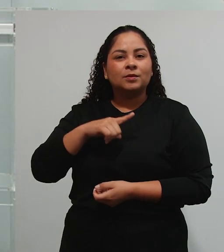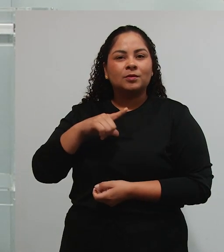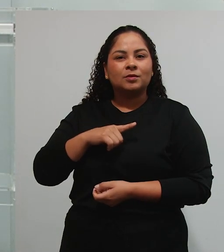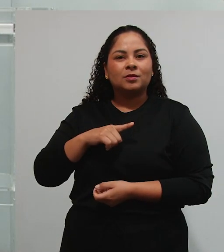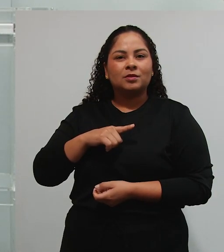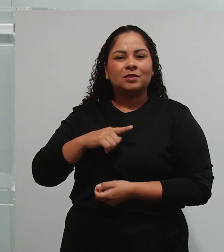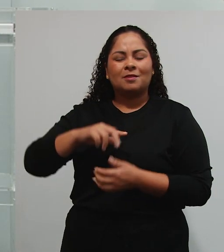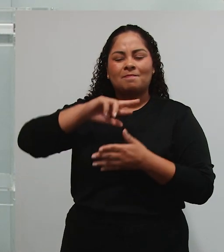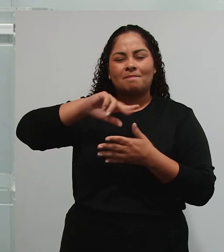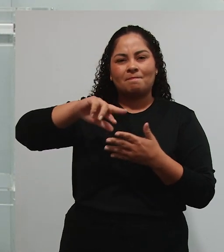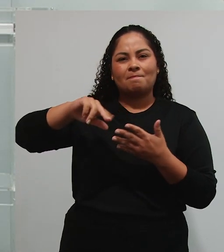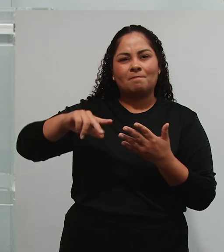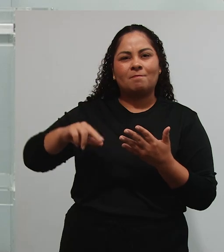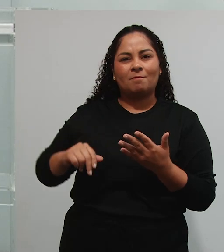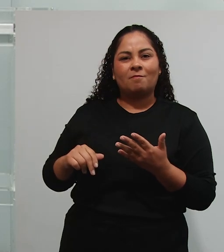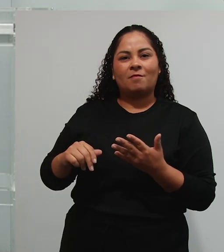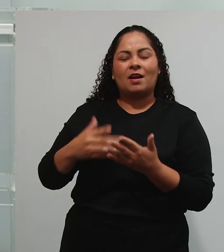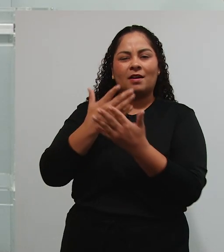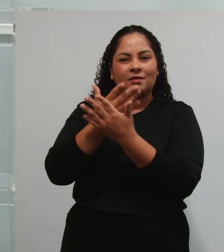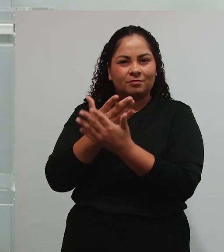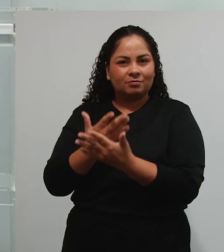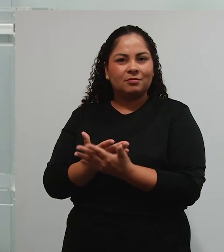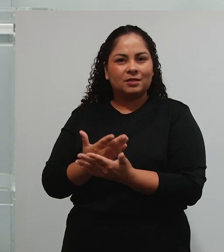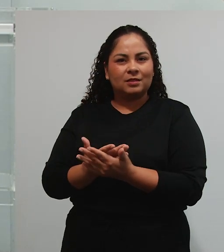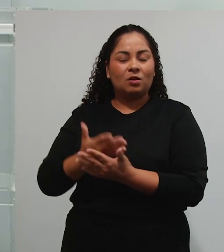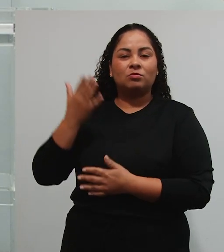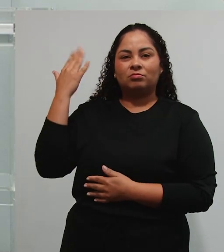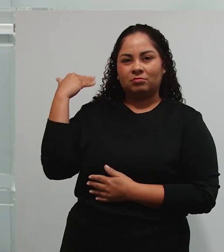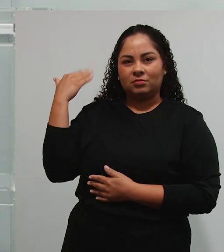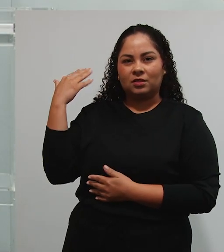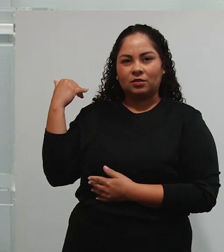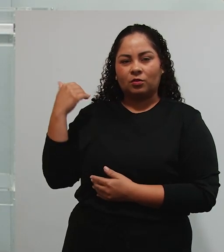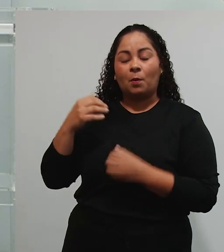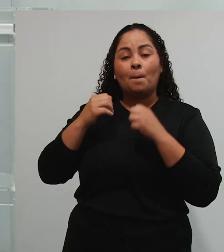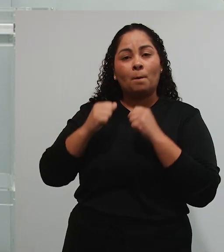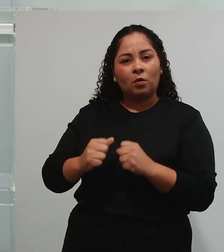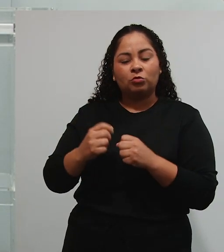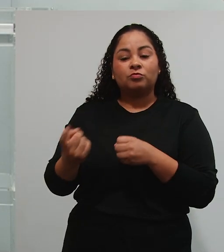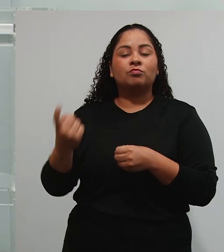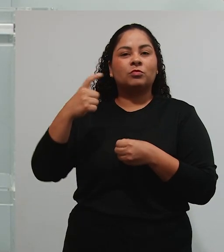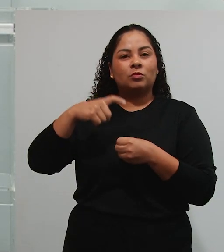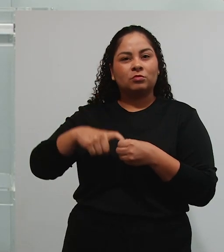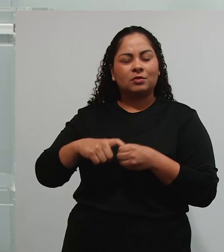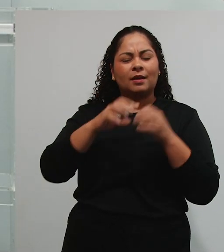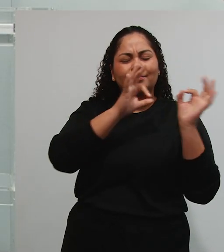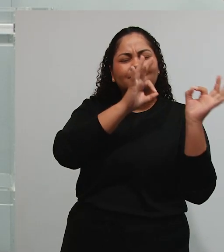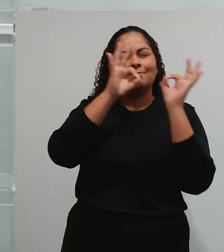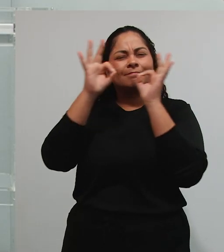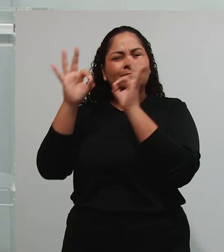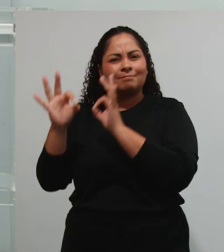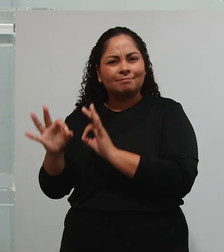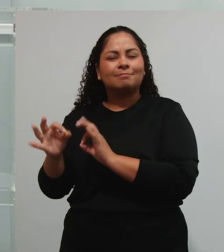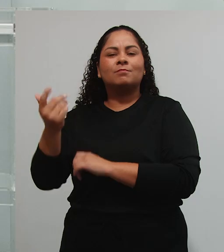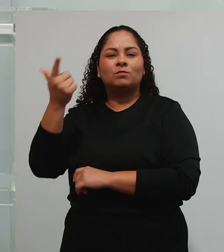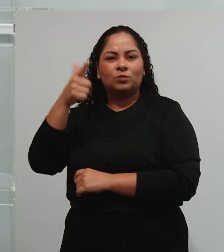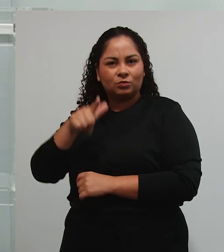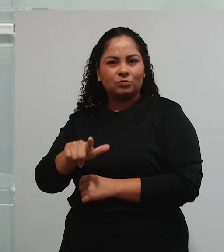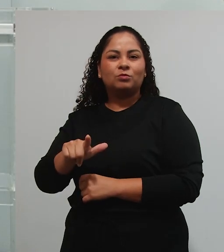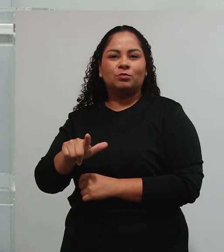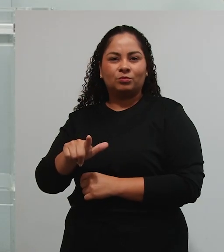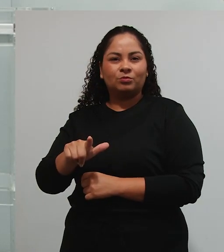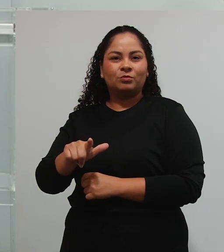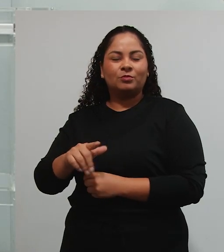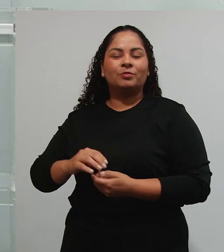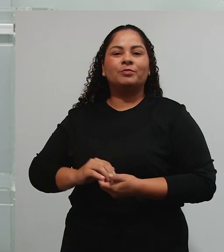entrevista e diálogo. Se você perdeu algum dos episódios, corre lá, busca, assiste, pega a pipoca, assiste todos eles, faz uma maratona, maratona toda a